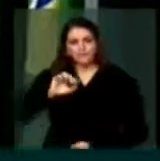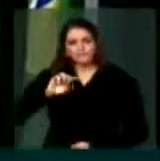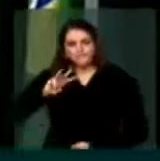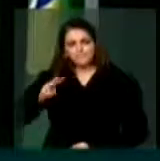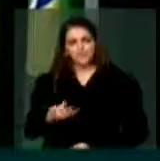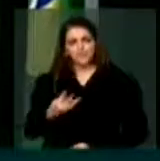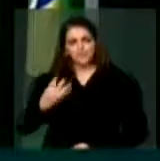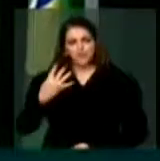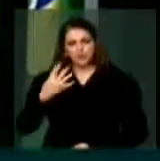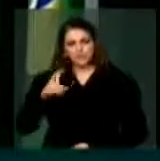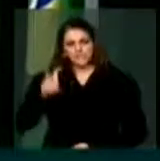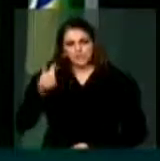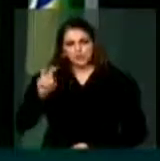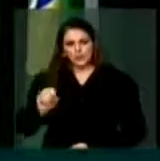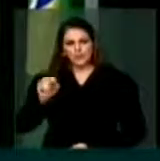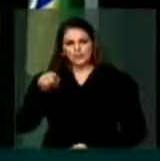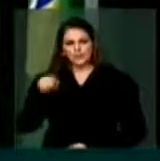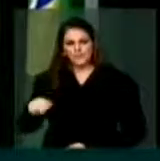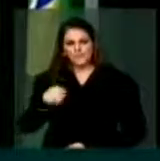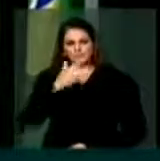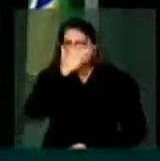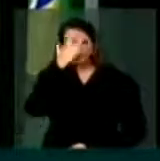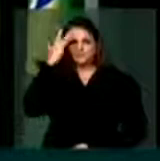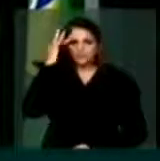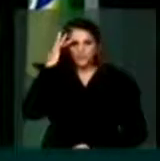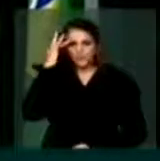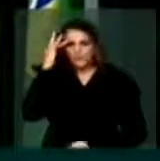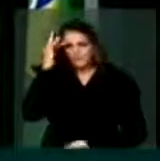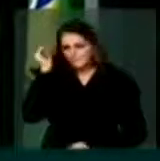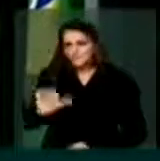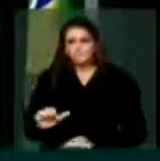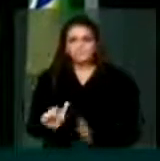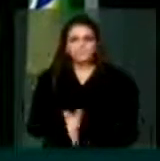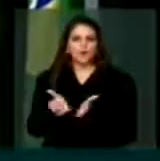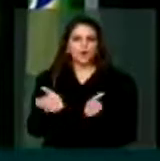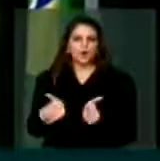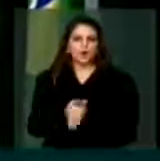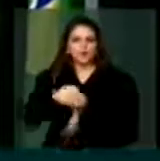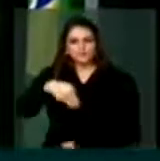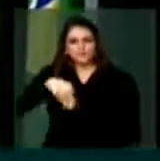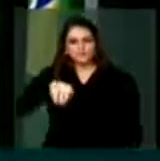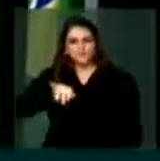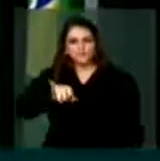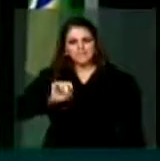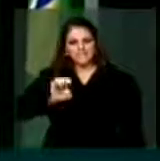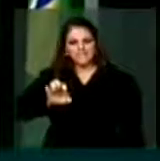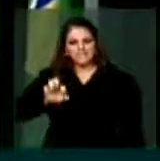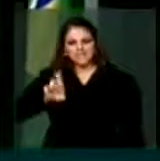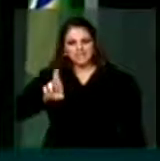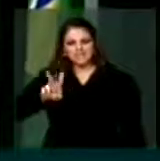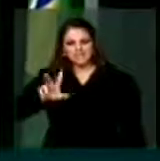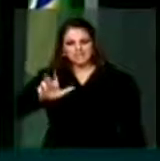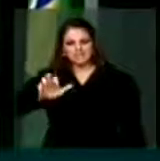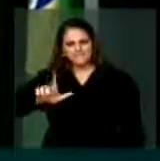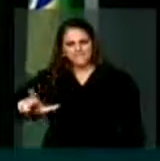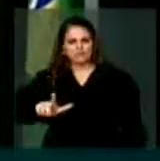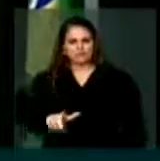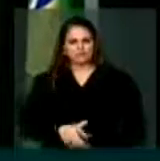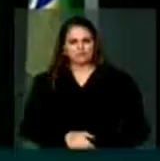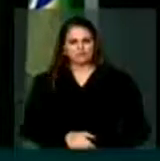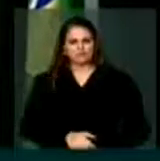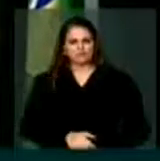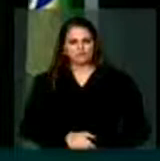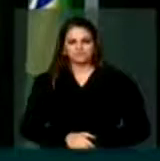milhões e 450 mil brasileiros. Nós soubemos depois da eleição, porque estavam escondidos os